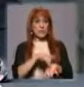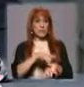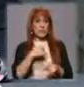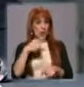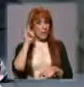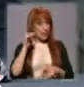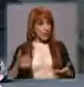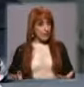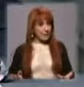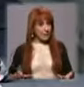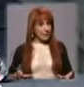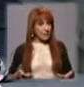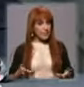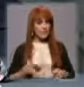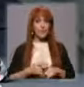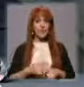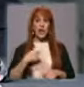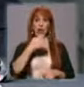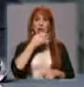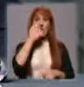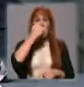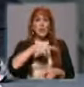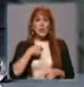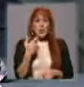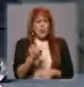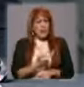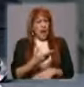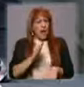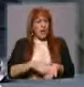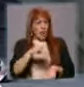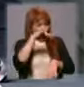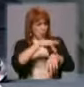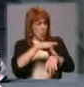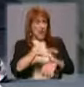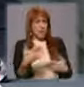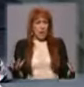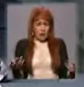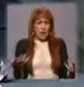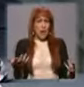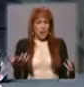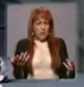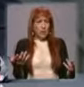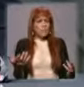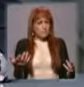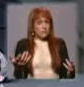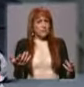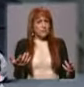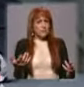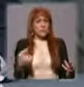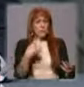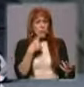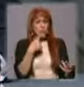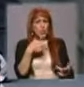muito importante, porque estamos a falar de pessoas muito fragilizadas, numa doença que ainda é